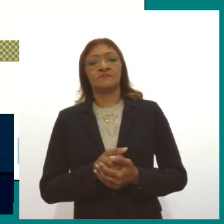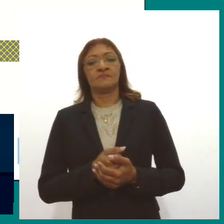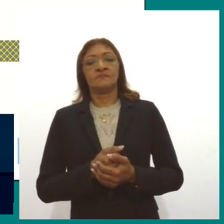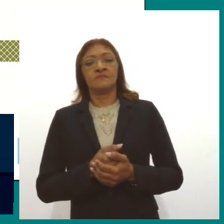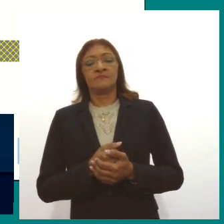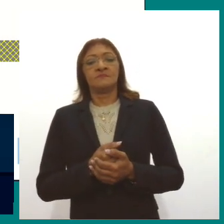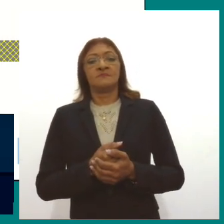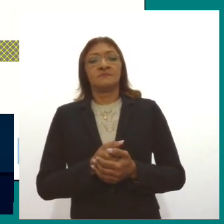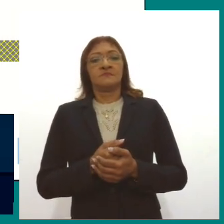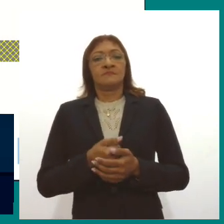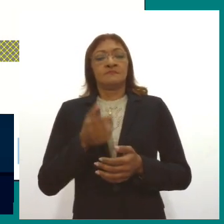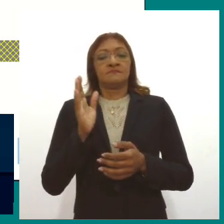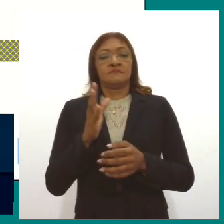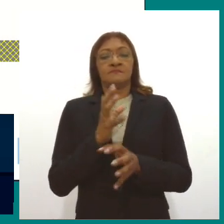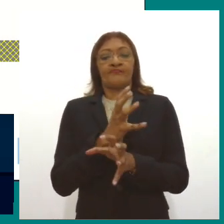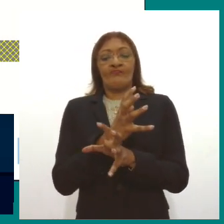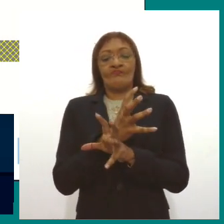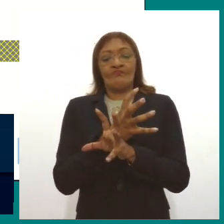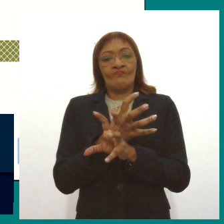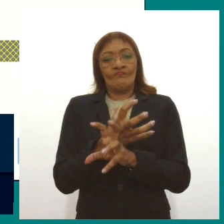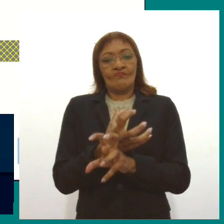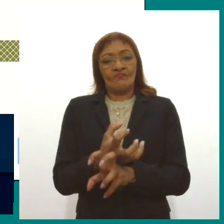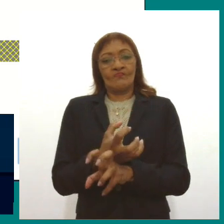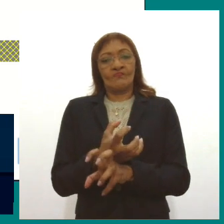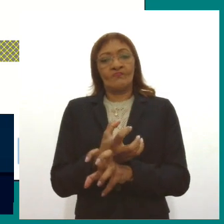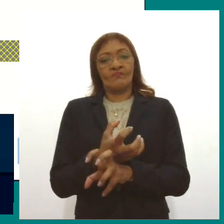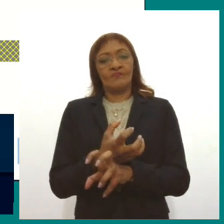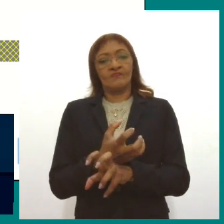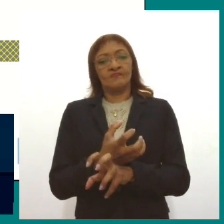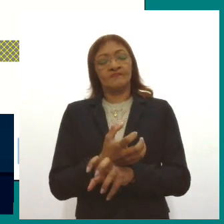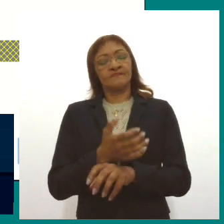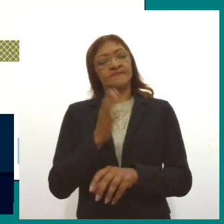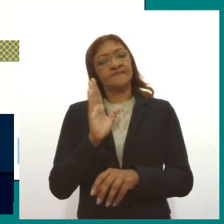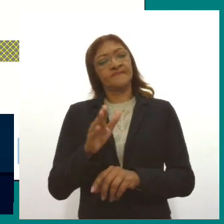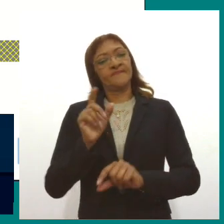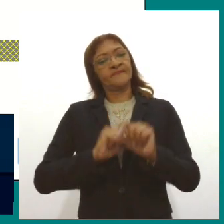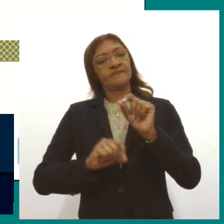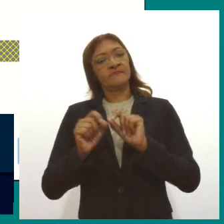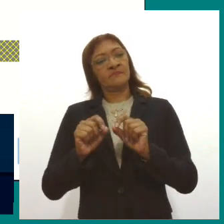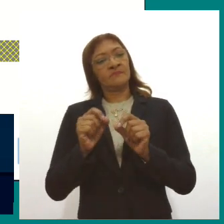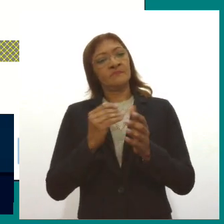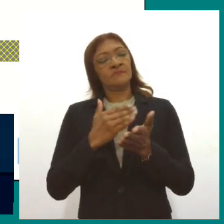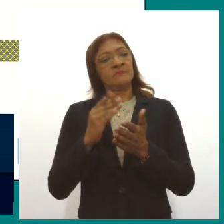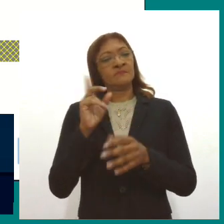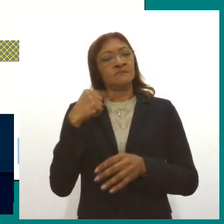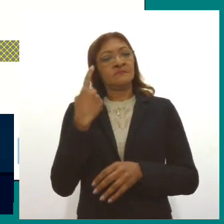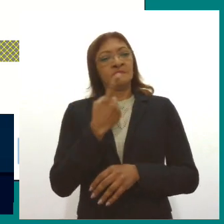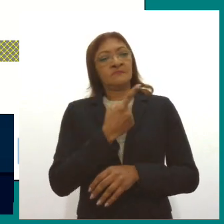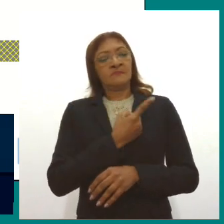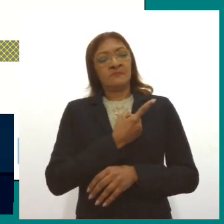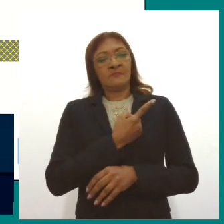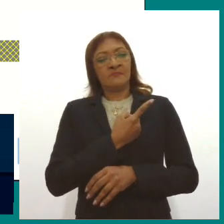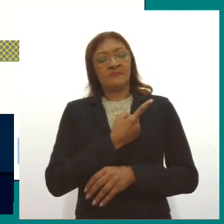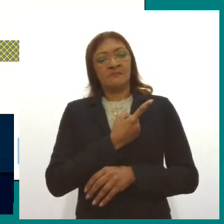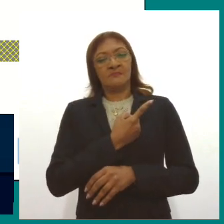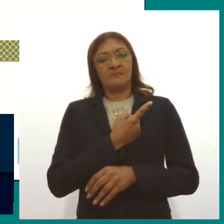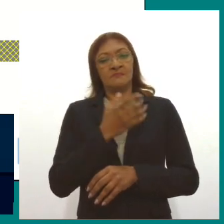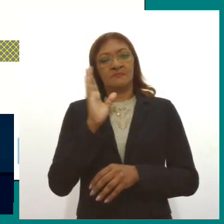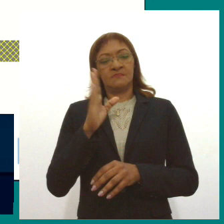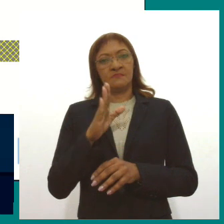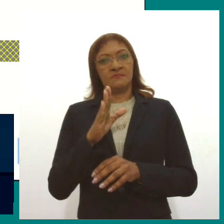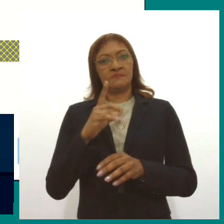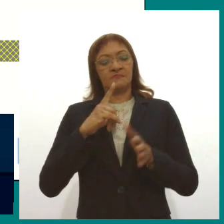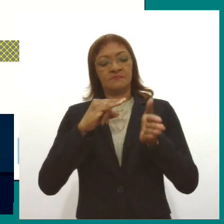O monitor de secas, isso também é um trabalho coordenado pela Agência Nacional de Águas, e mensalmente a gente faz um